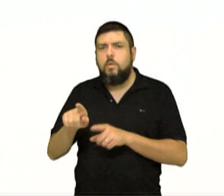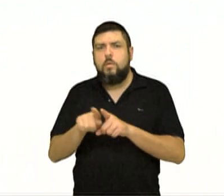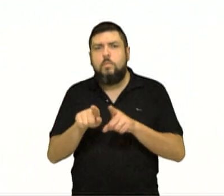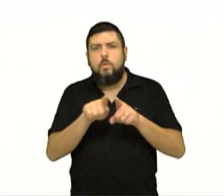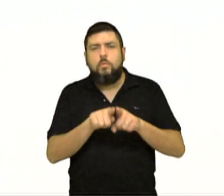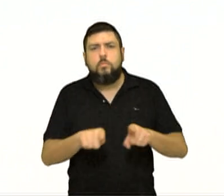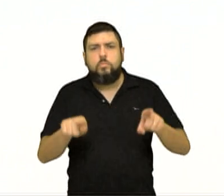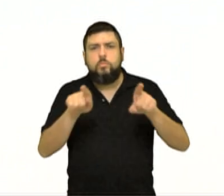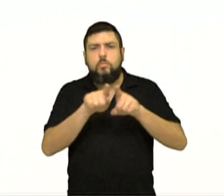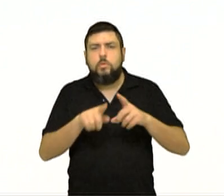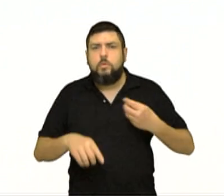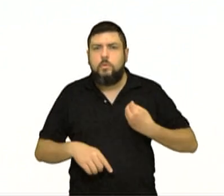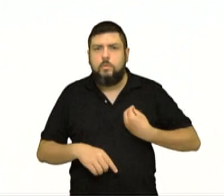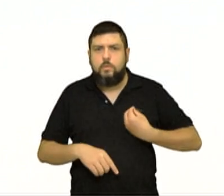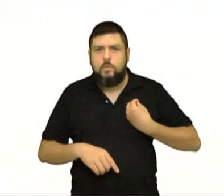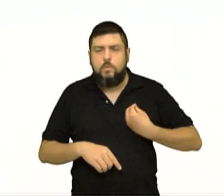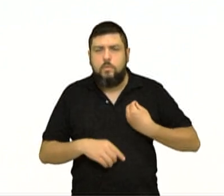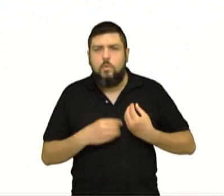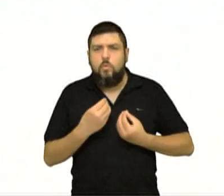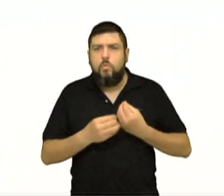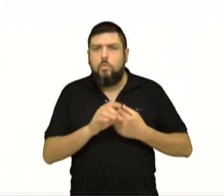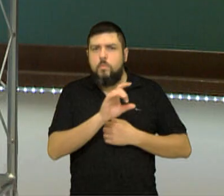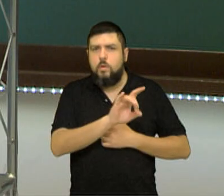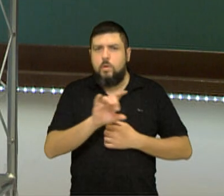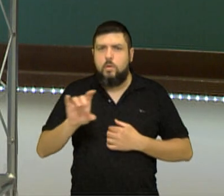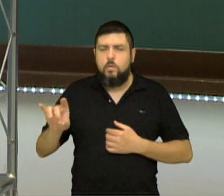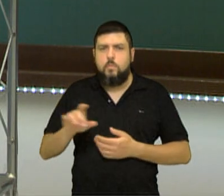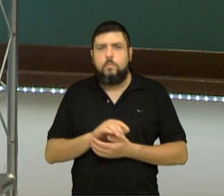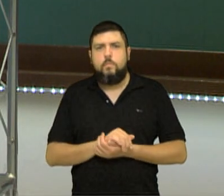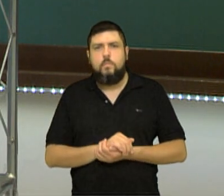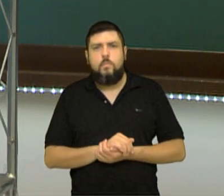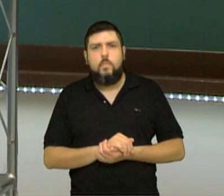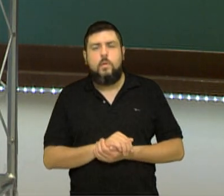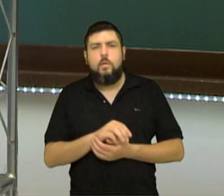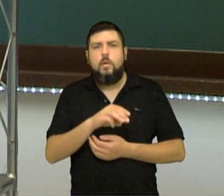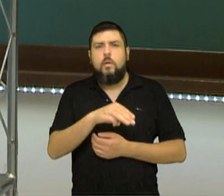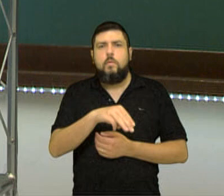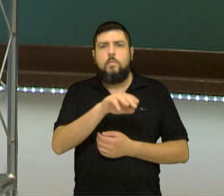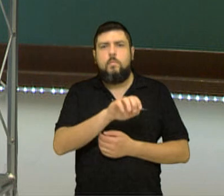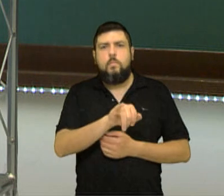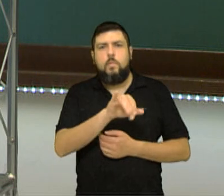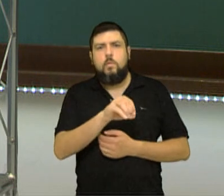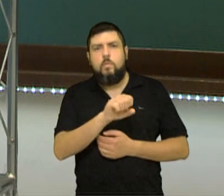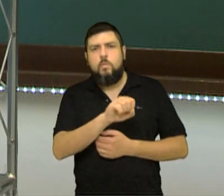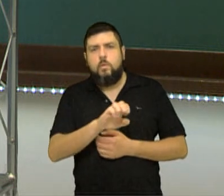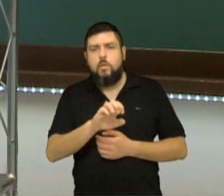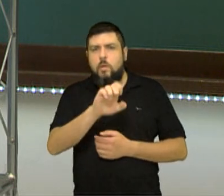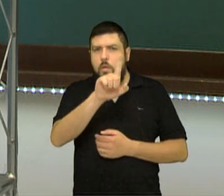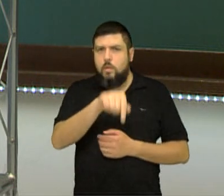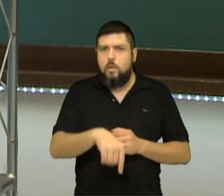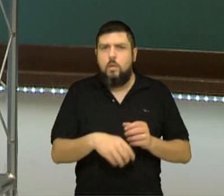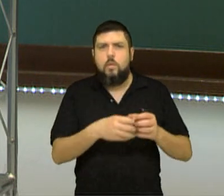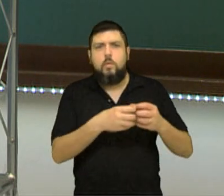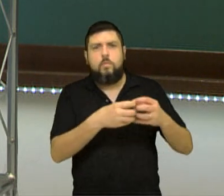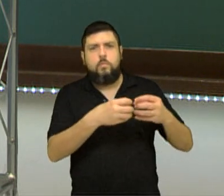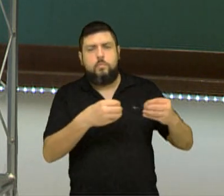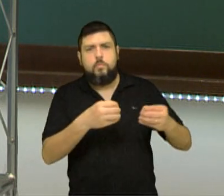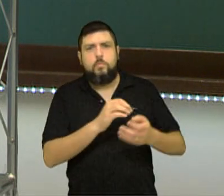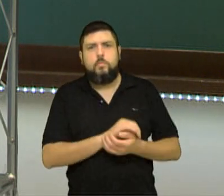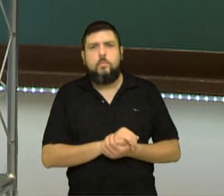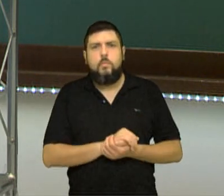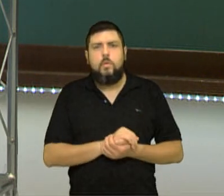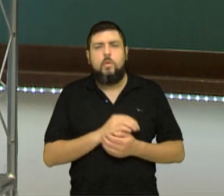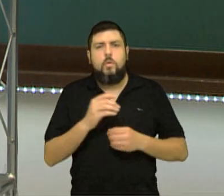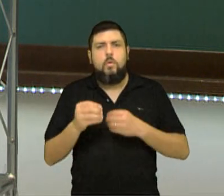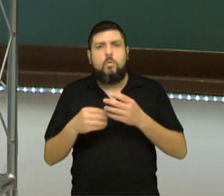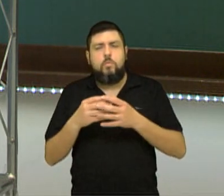por essa variação, tá? Lembrando, meiose e mitose são tipos de divisão celular. A meiose reducional